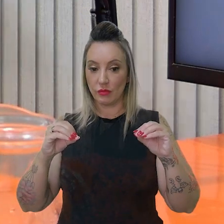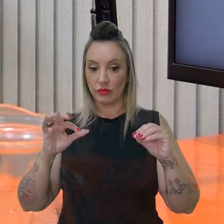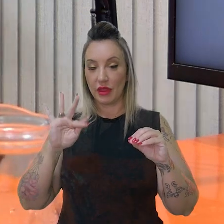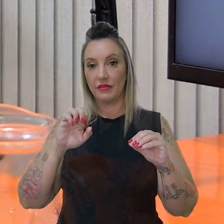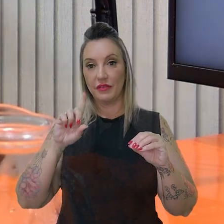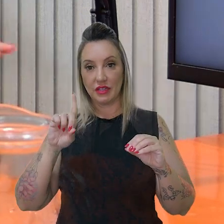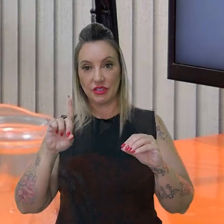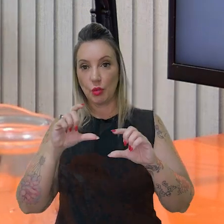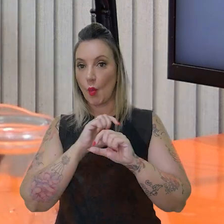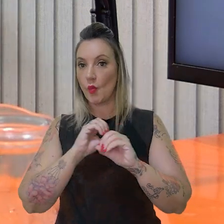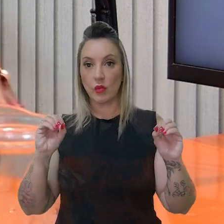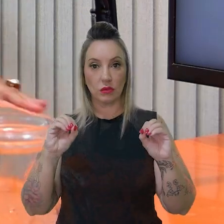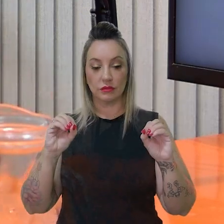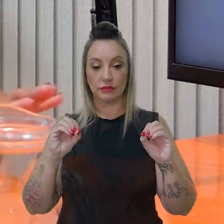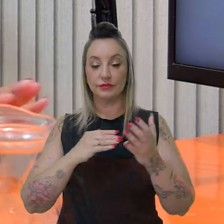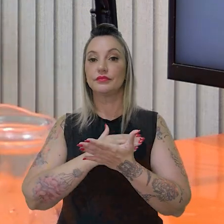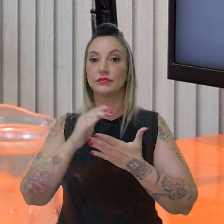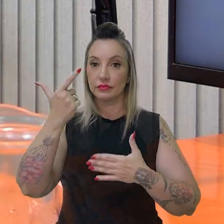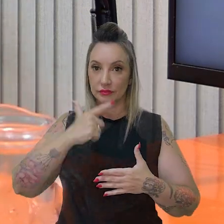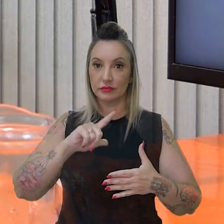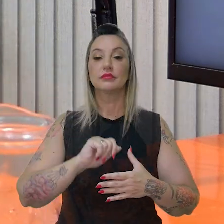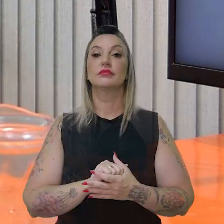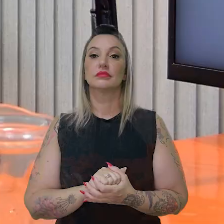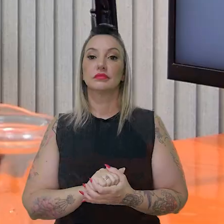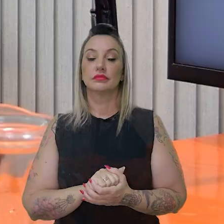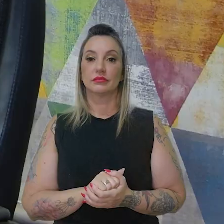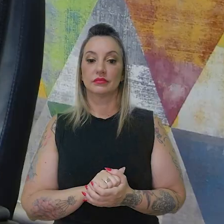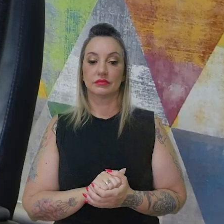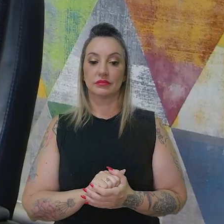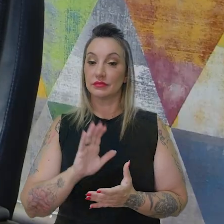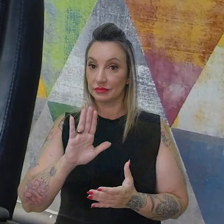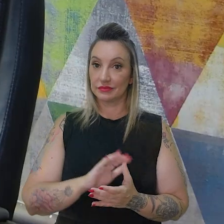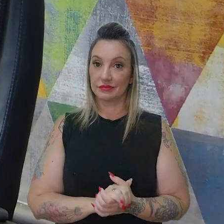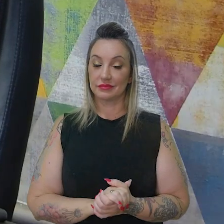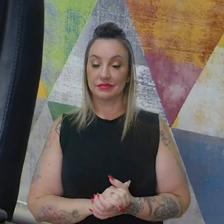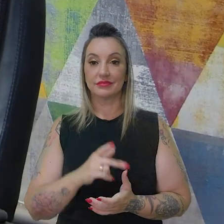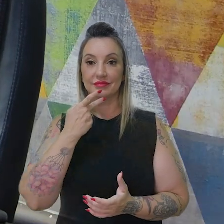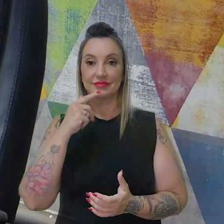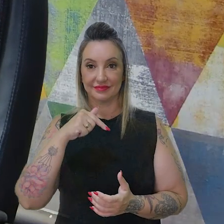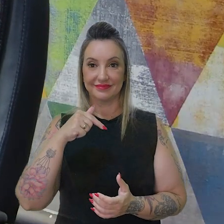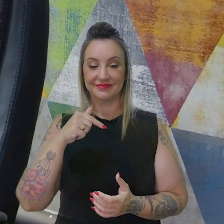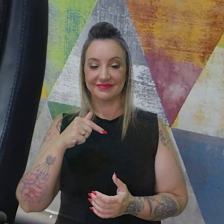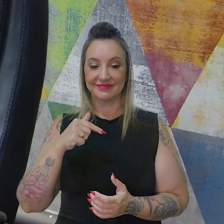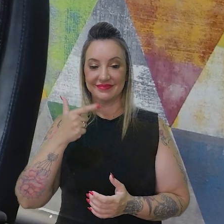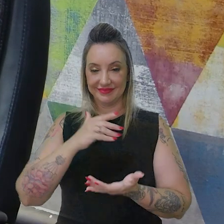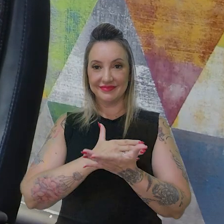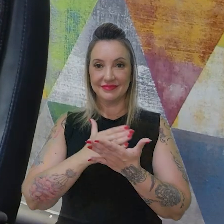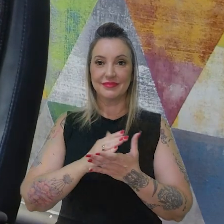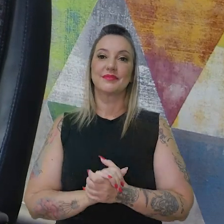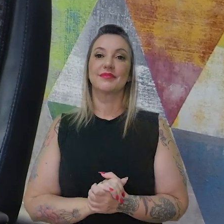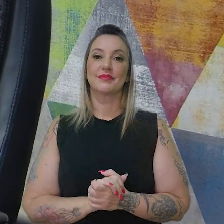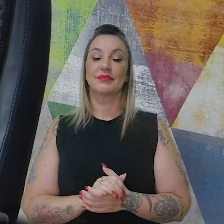Zerado tudo Zerado recomecei sabe mas a eu a gente tava comentando aqui né gente começar